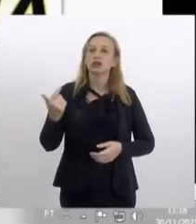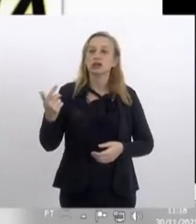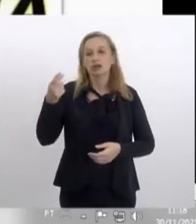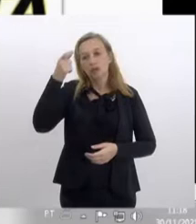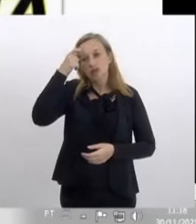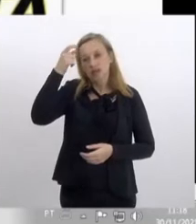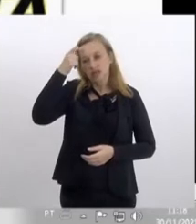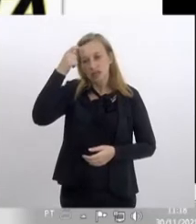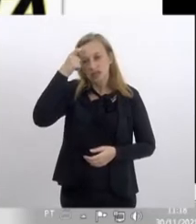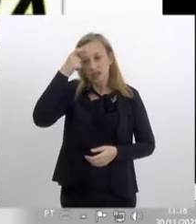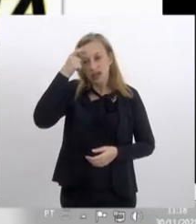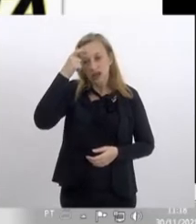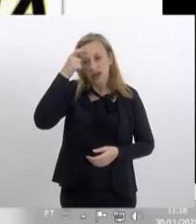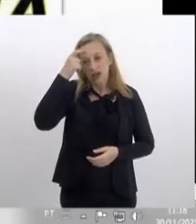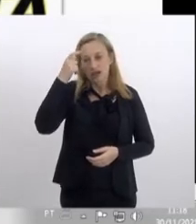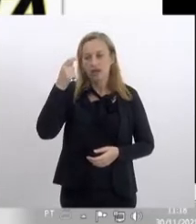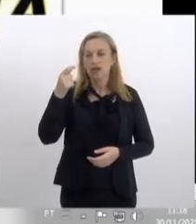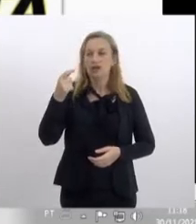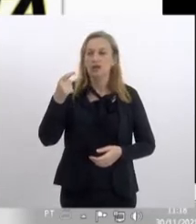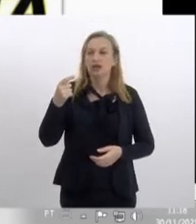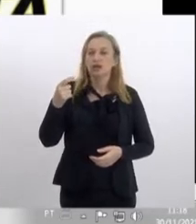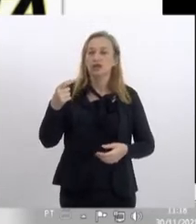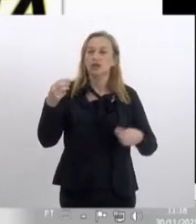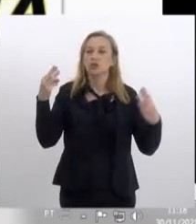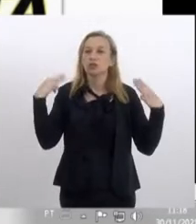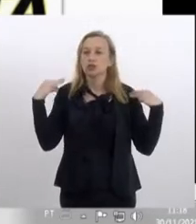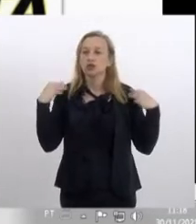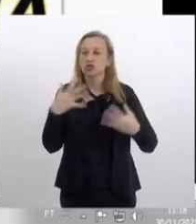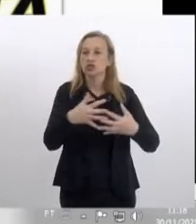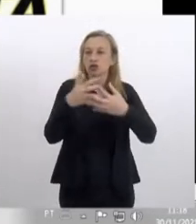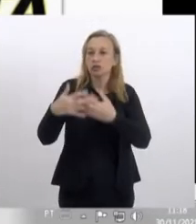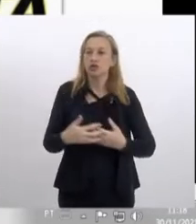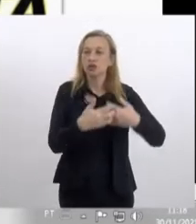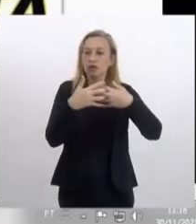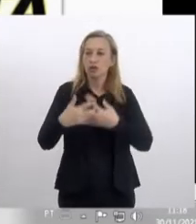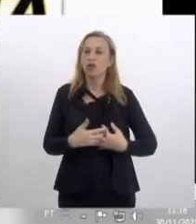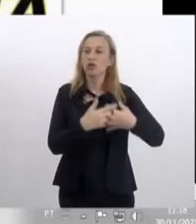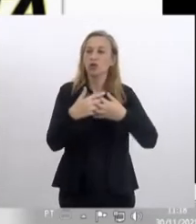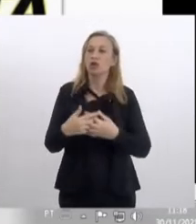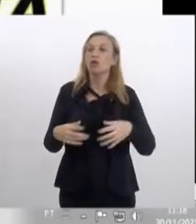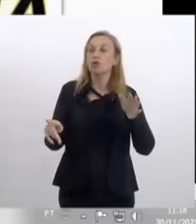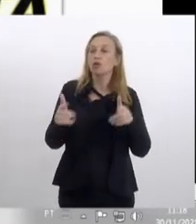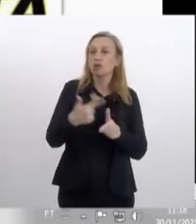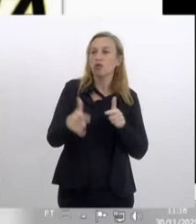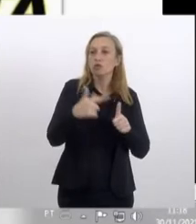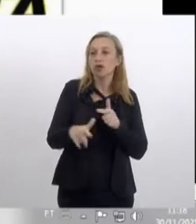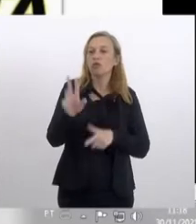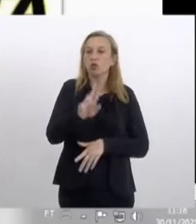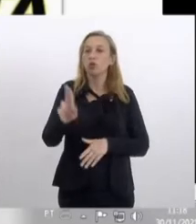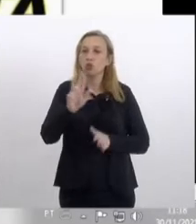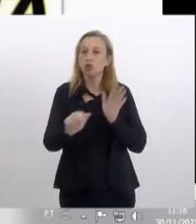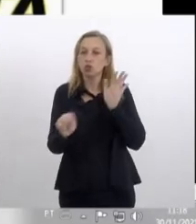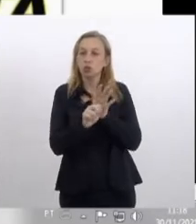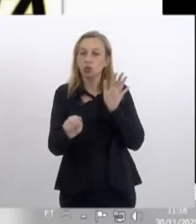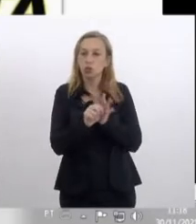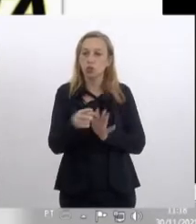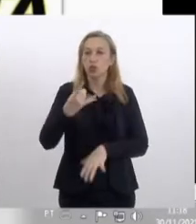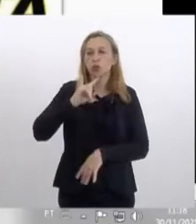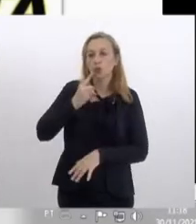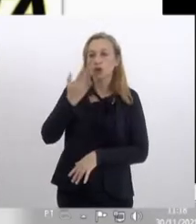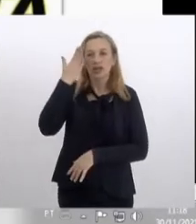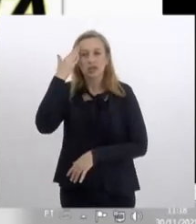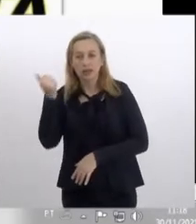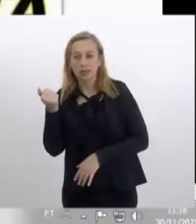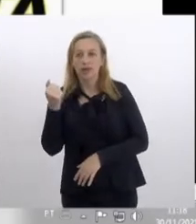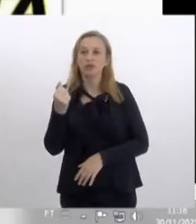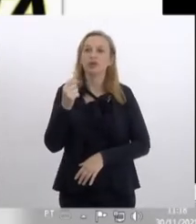os caminhoneiros, né, dos problemas decorrentes do uso de álcool e drogas. E a gente sabe que os caminhoneiros fazem muito uso de